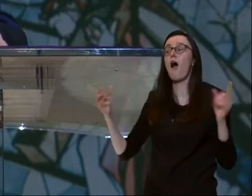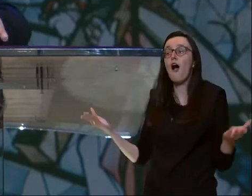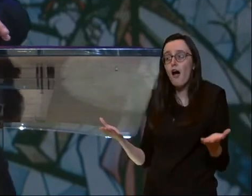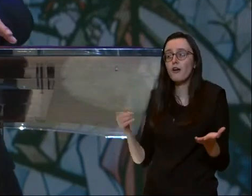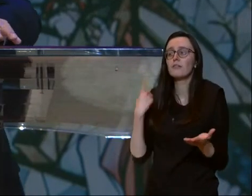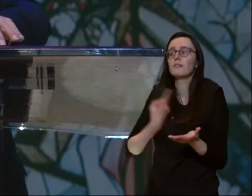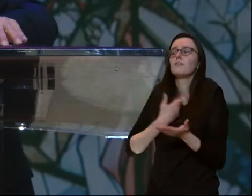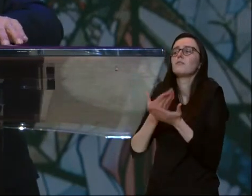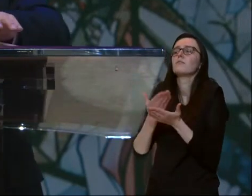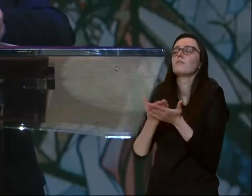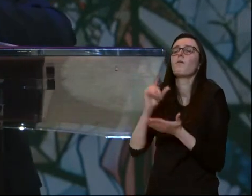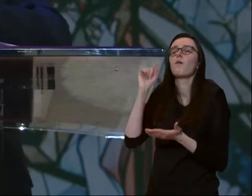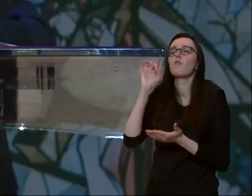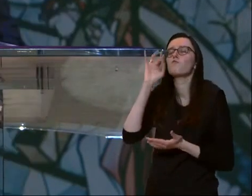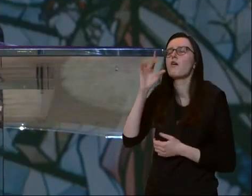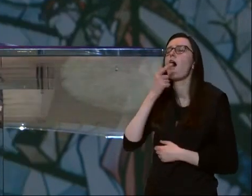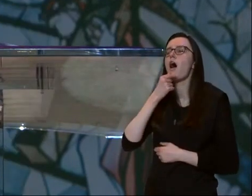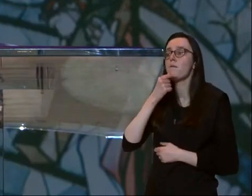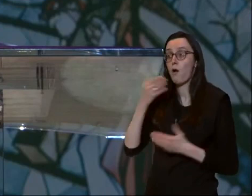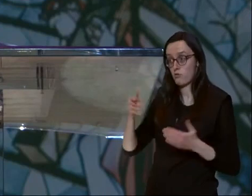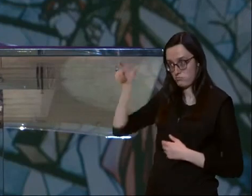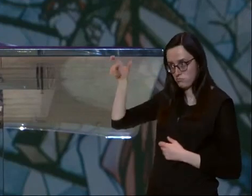hoje só no Naamã.